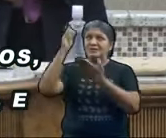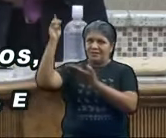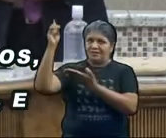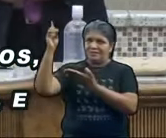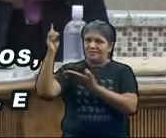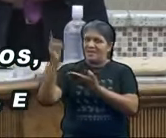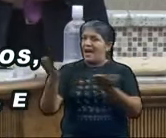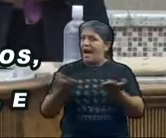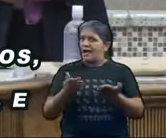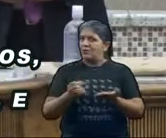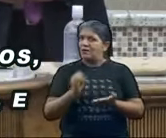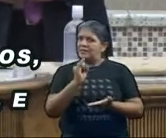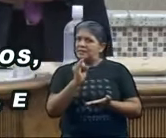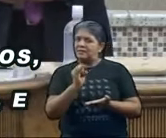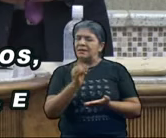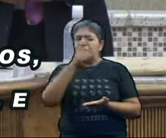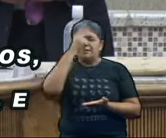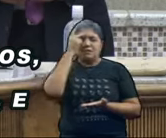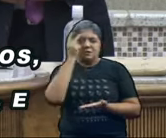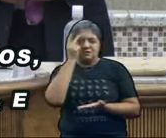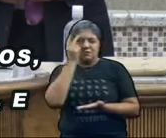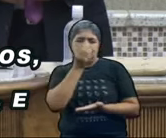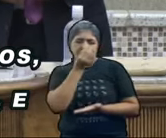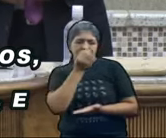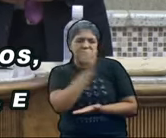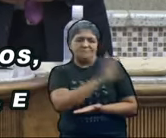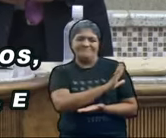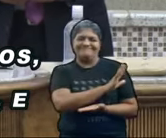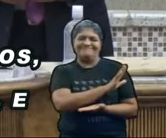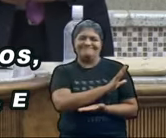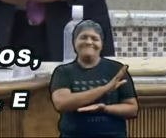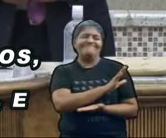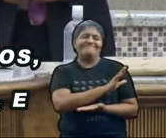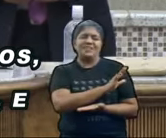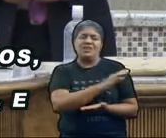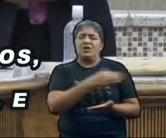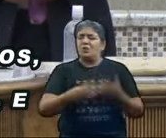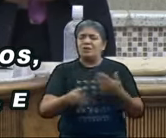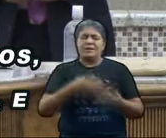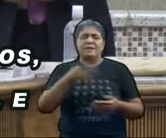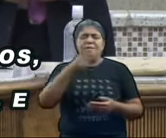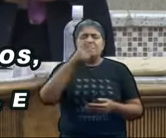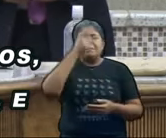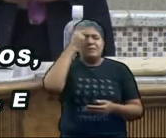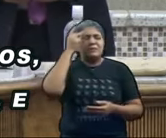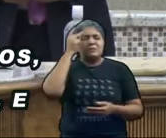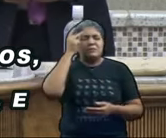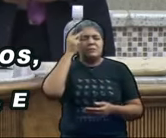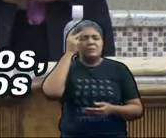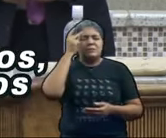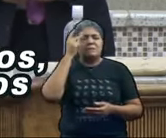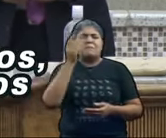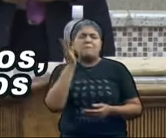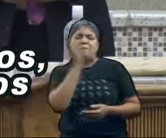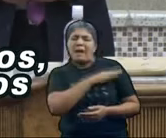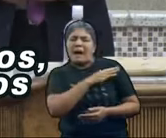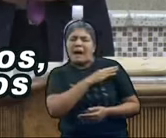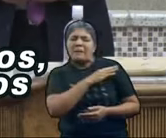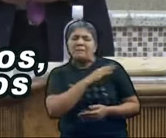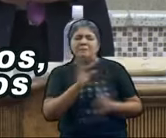Quanto aos tímidos, aos incrédulos, aos abomináveis, aos homicidas, e aos fornicadores, e